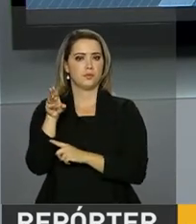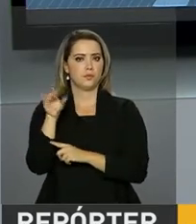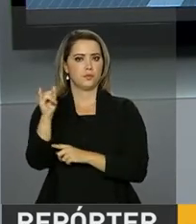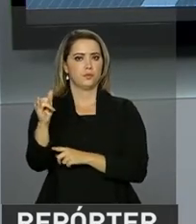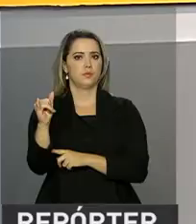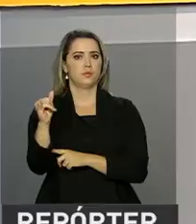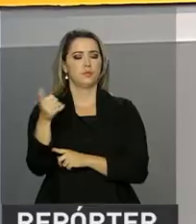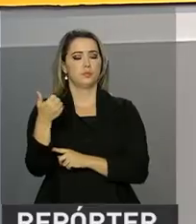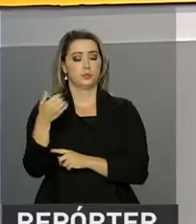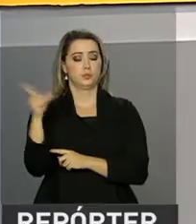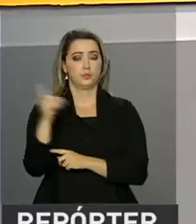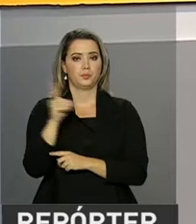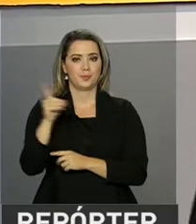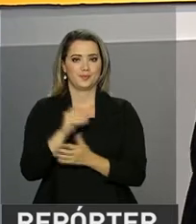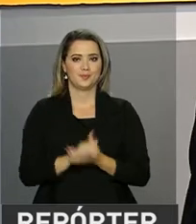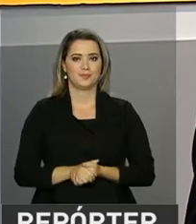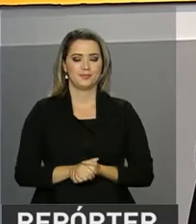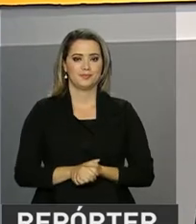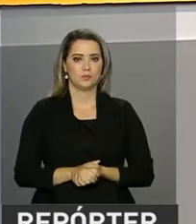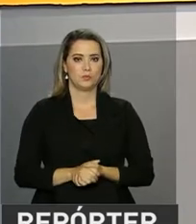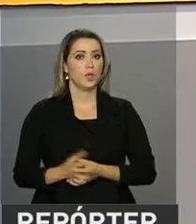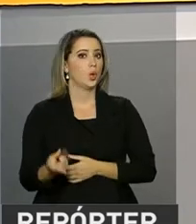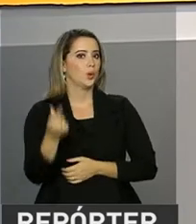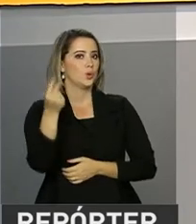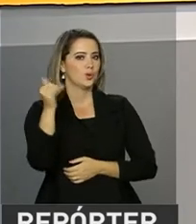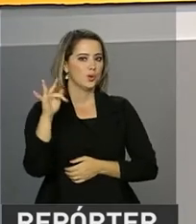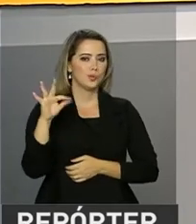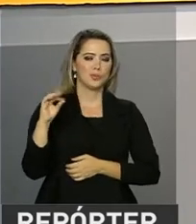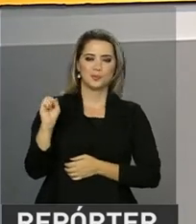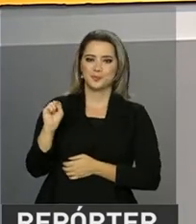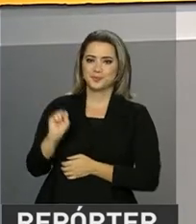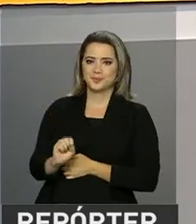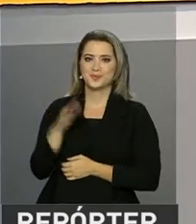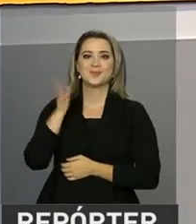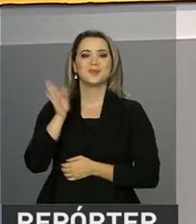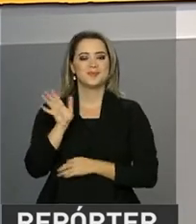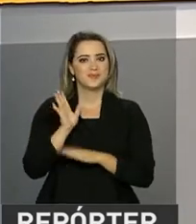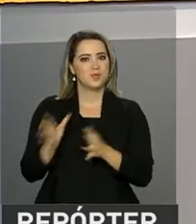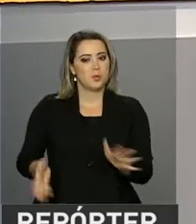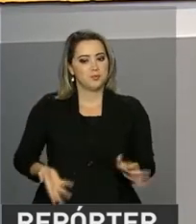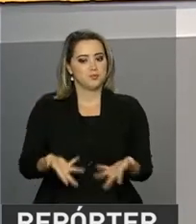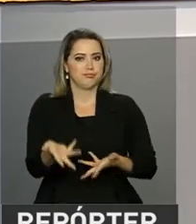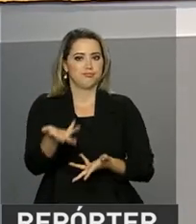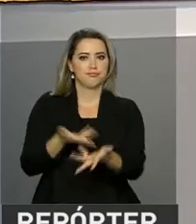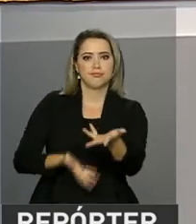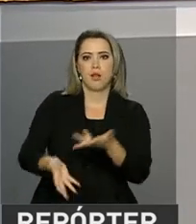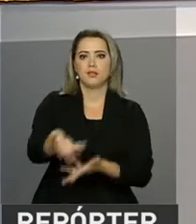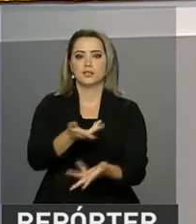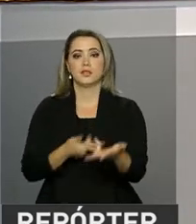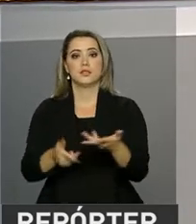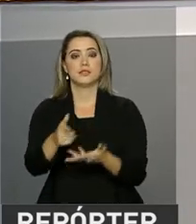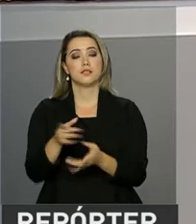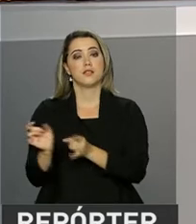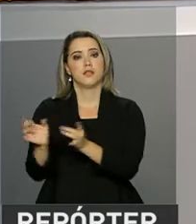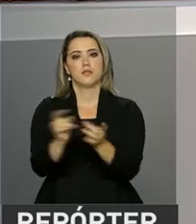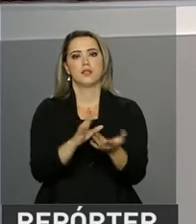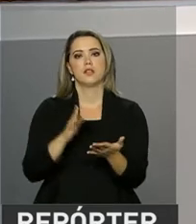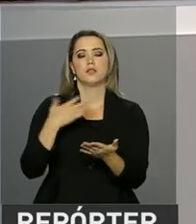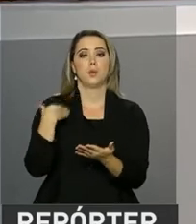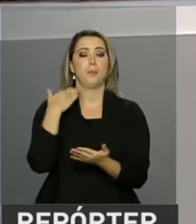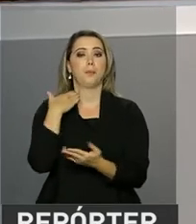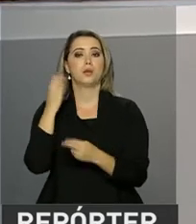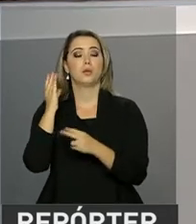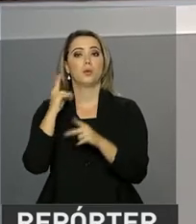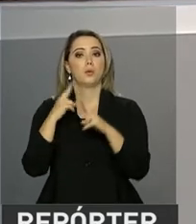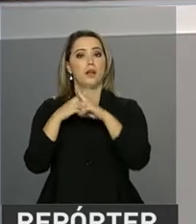dólares e o dinheiro das contas inativas do fgts está aquecendo o comércio a caixa já pagou mais de